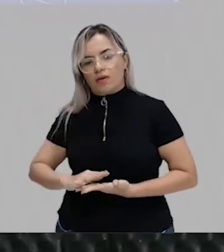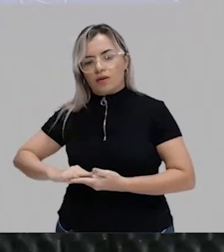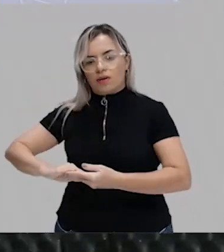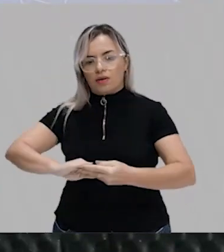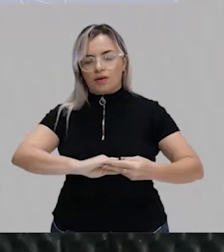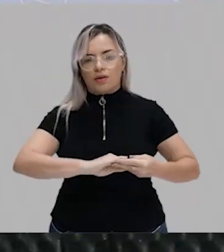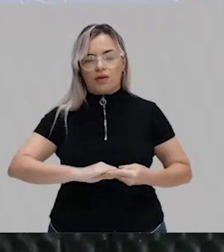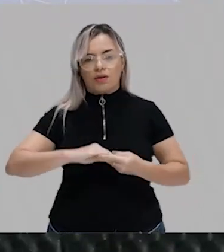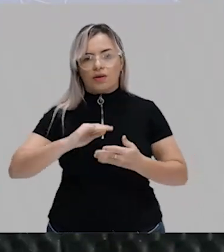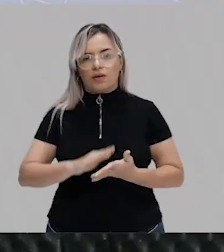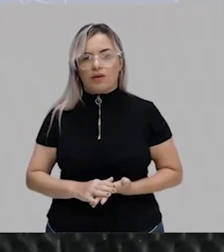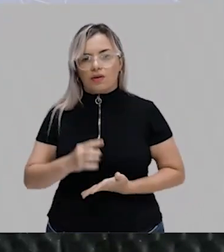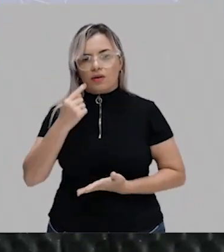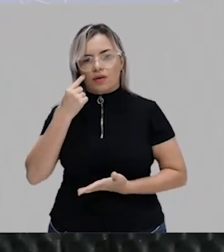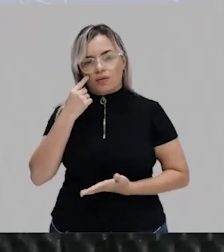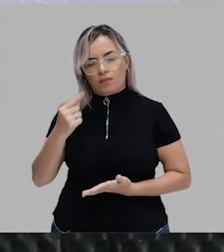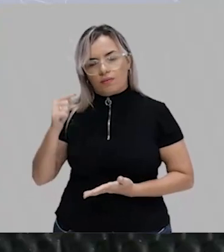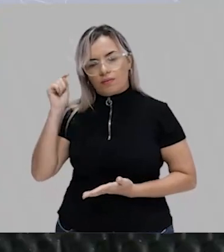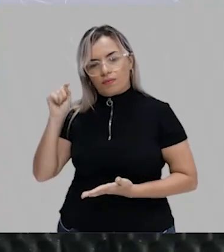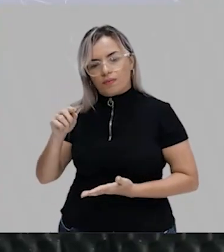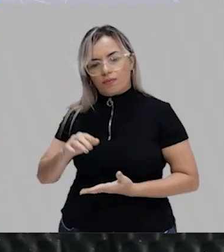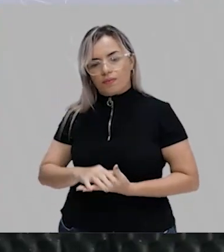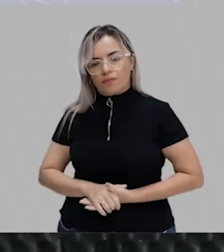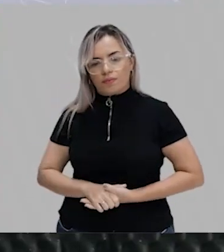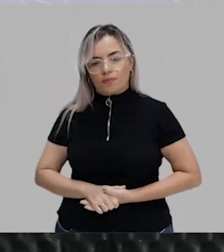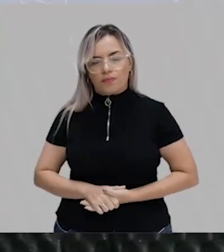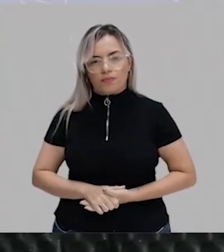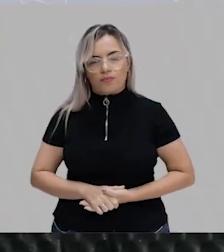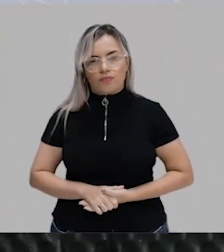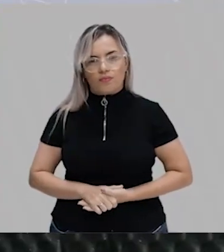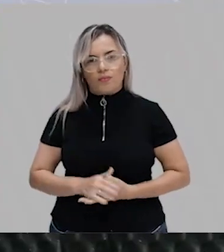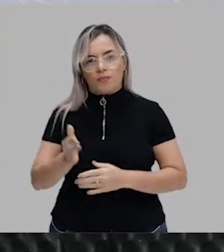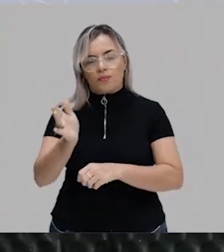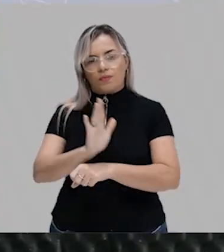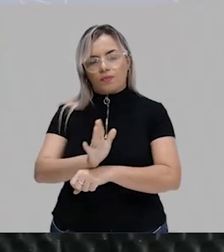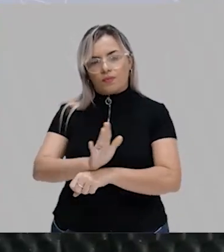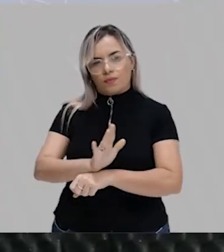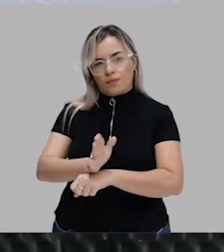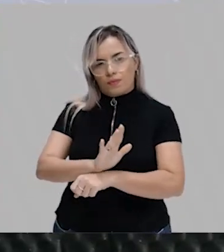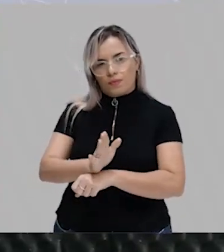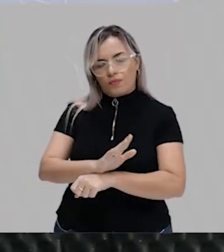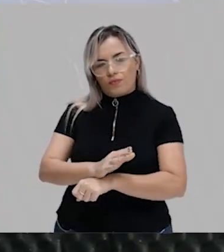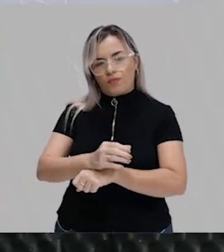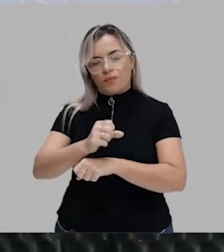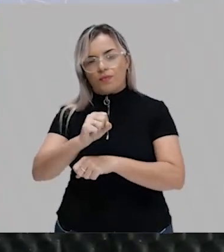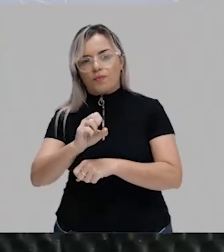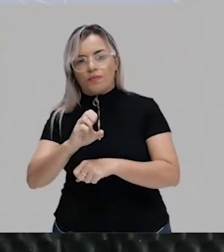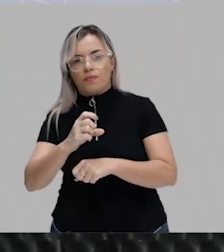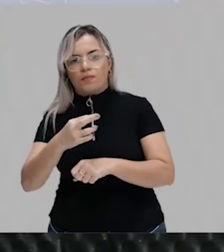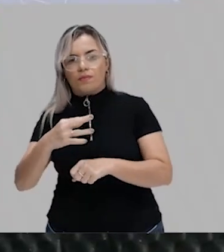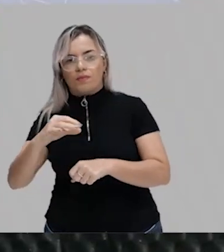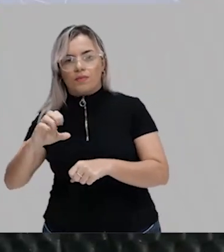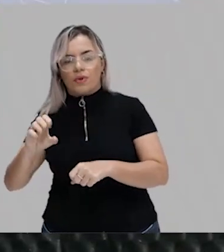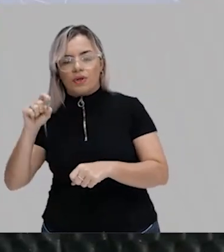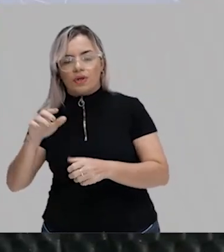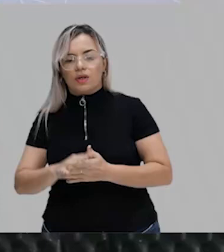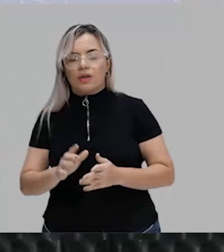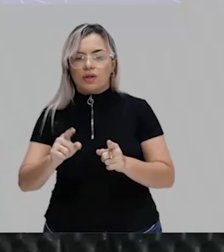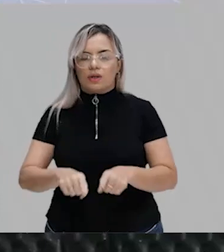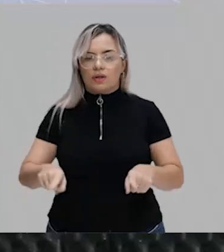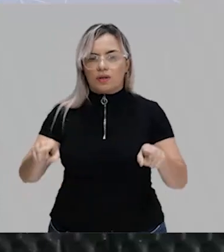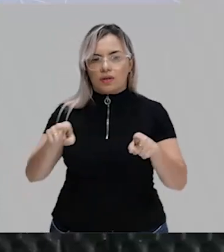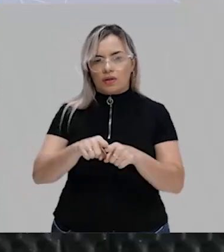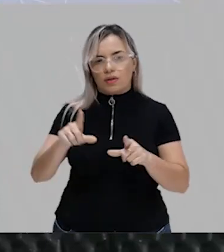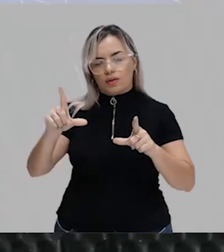saudações, é observar os filmes e as séries que vocês assistem, né?